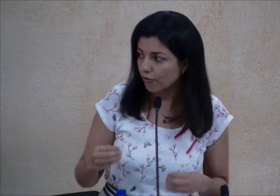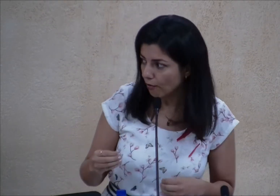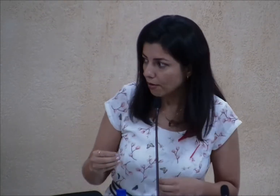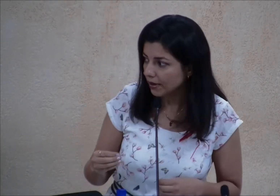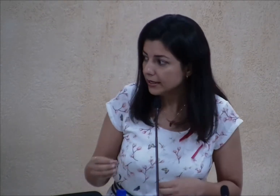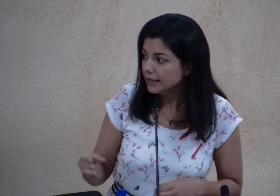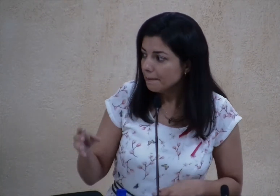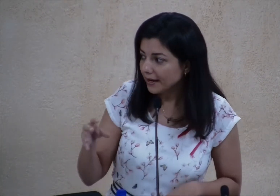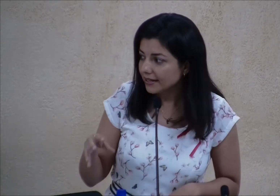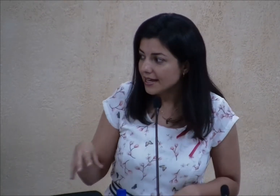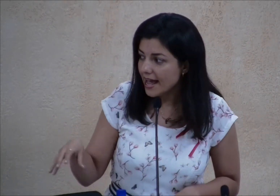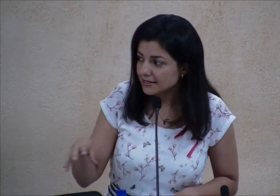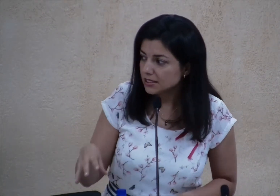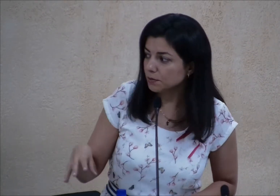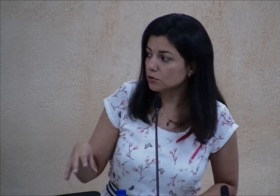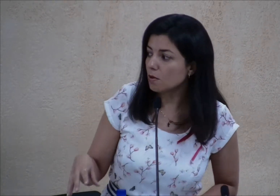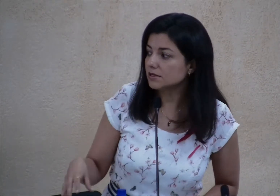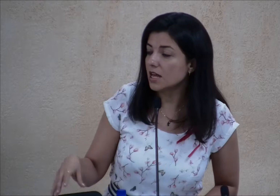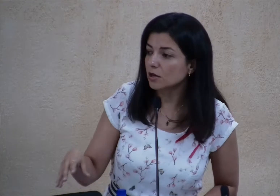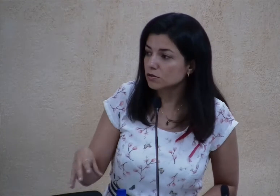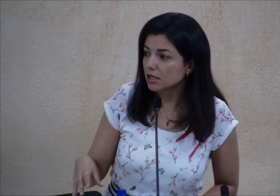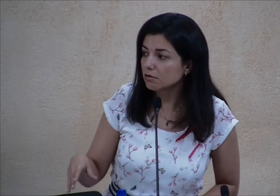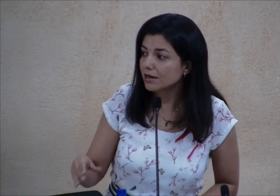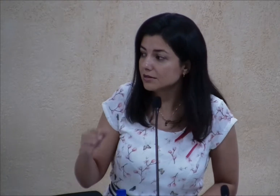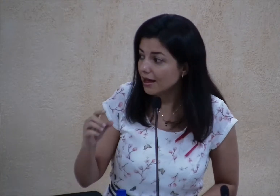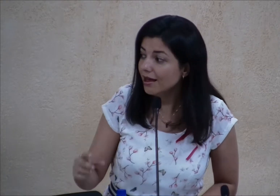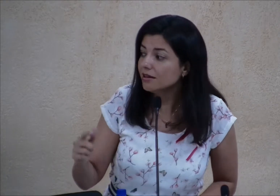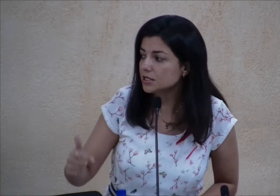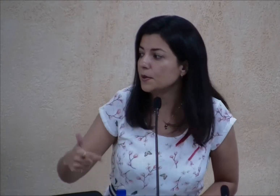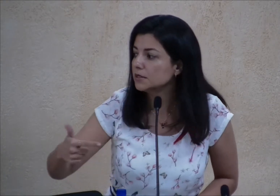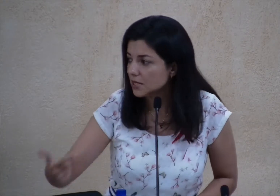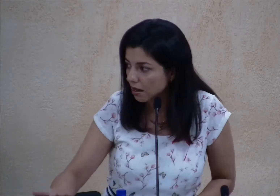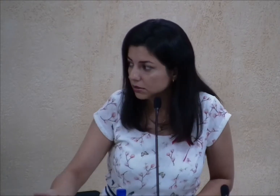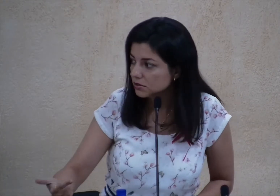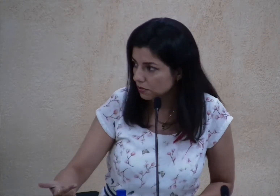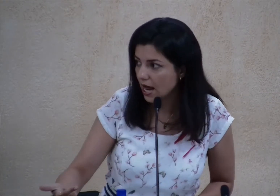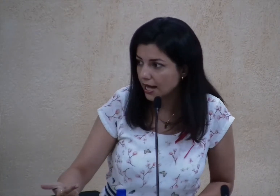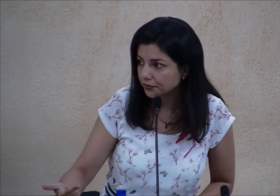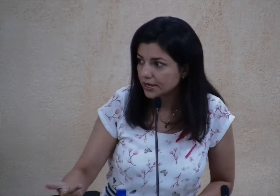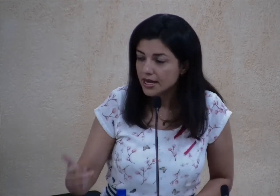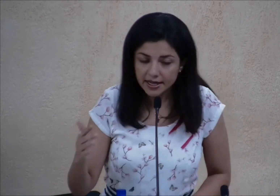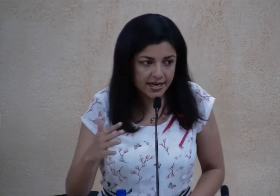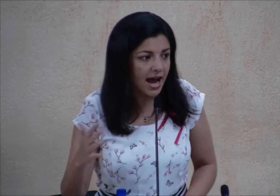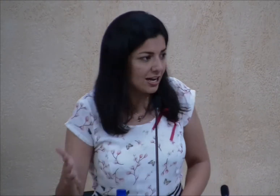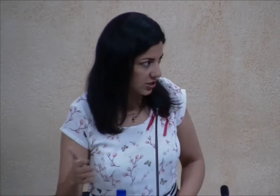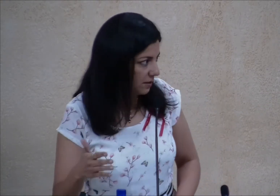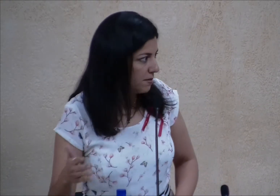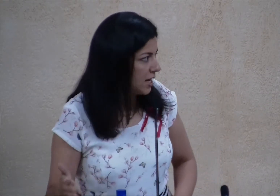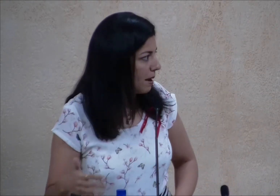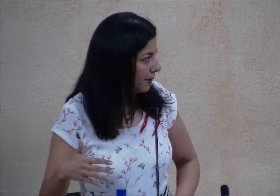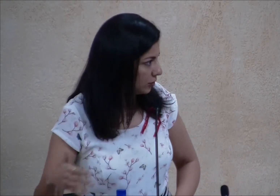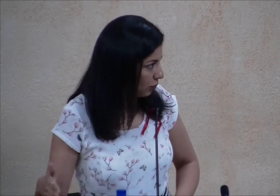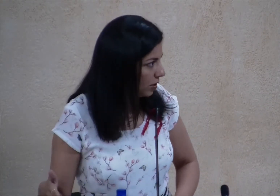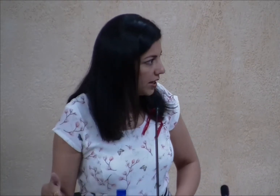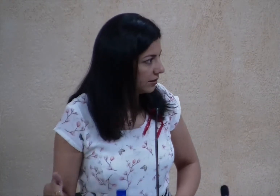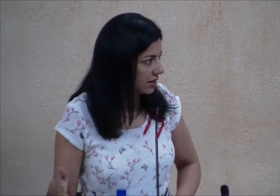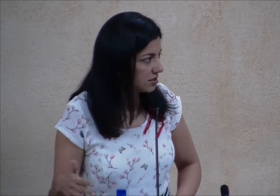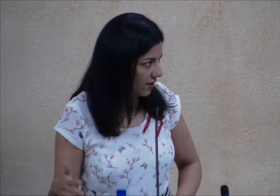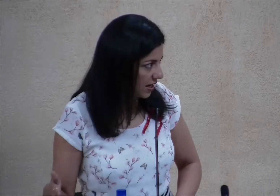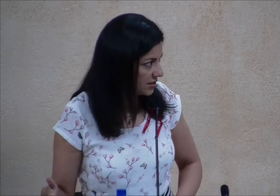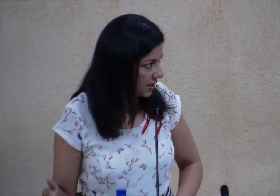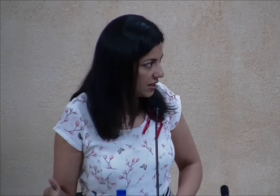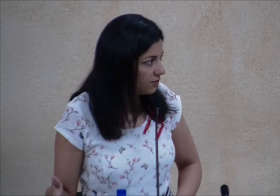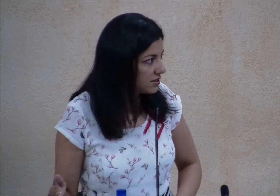alguma forma para que essas pessoas tenham segurança, em especial nesse horário. Que haja também uma patrulha